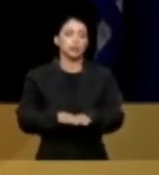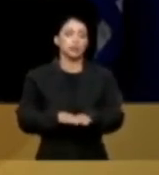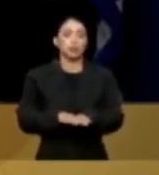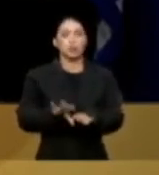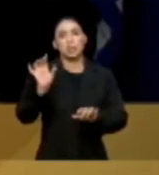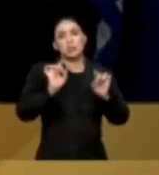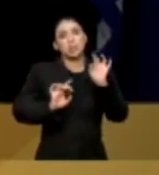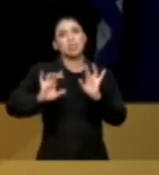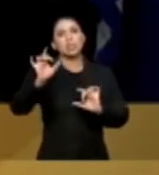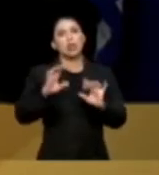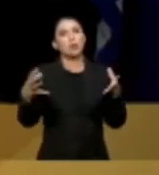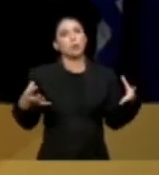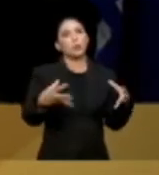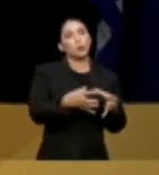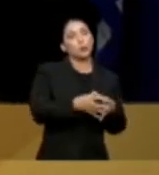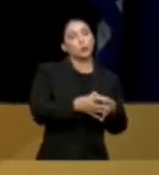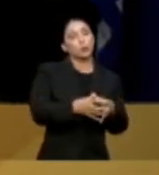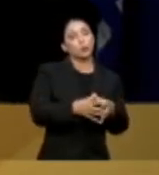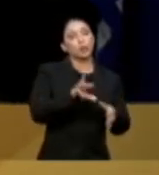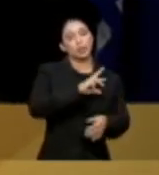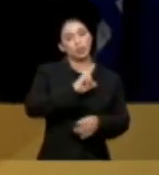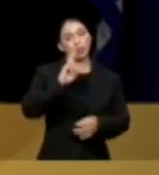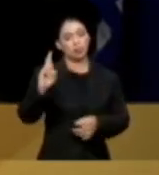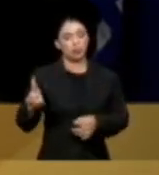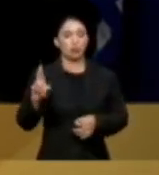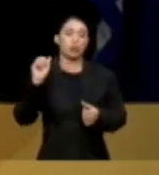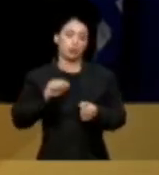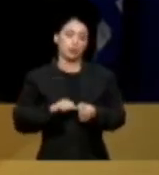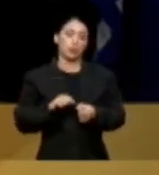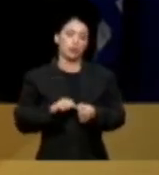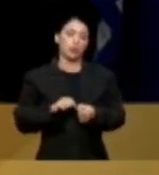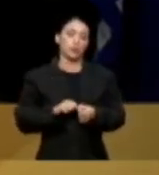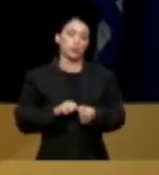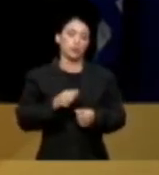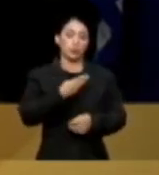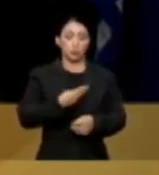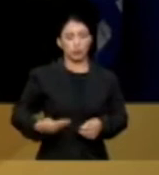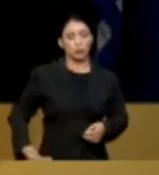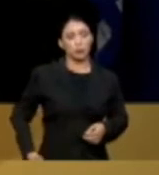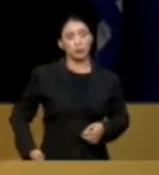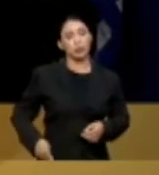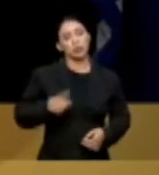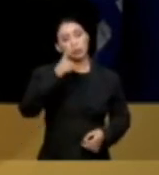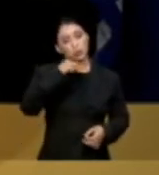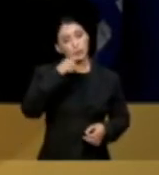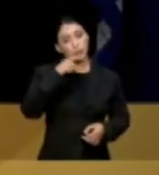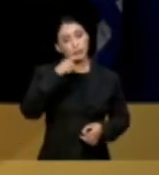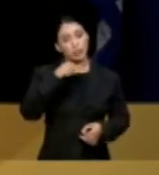determinado grupo religioso. Foi o que concebeu o ministro relator Gilmar Mendes